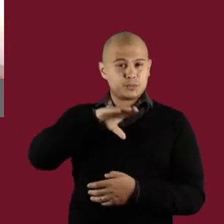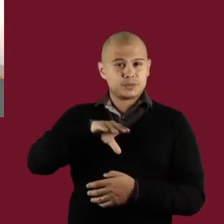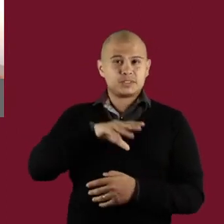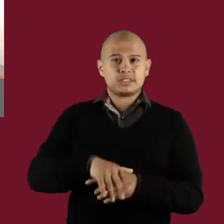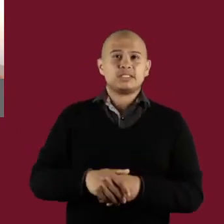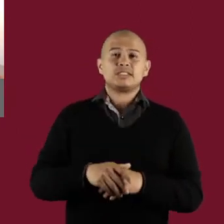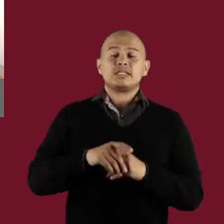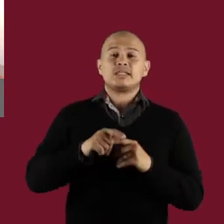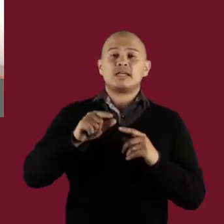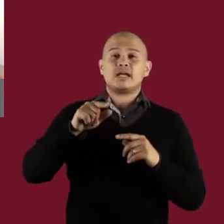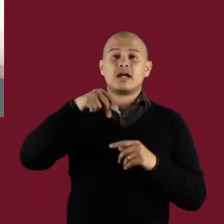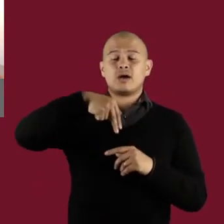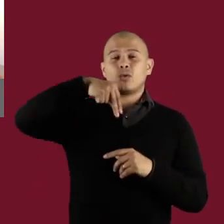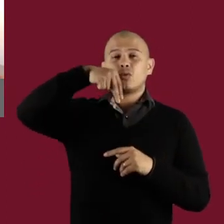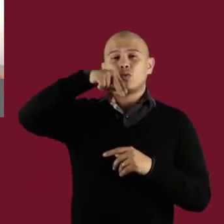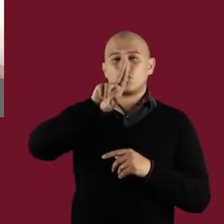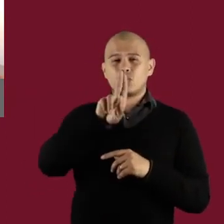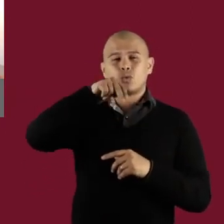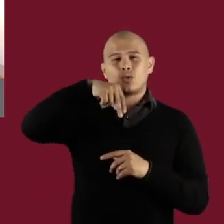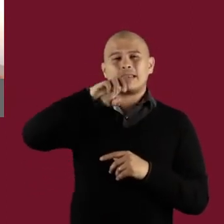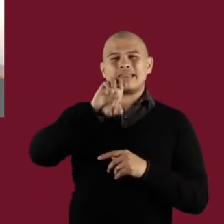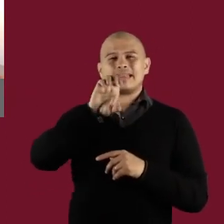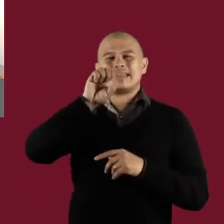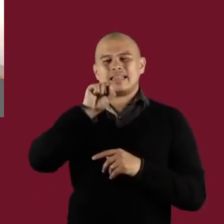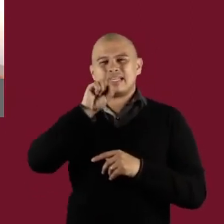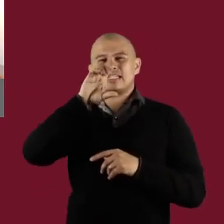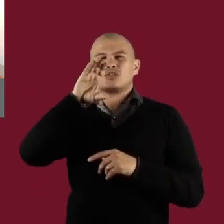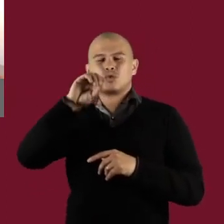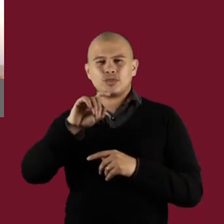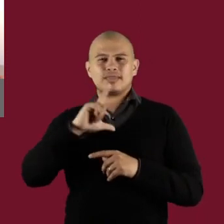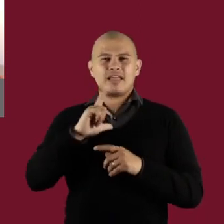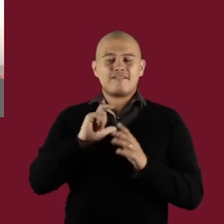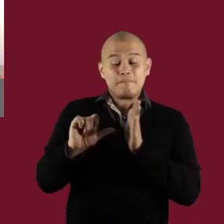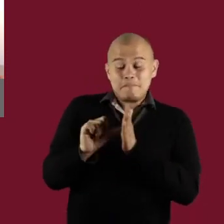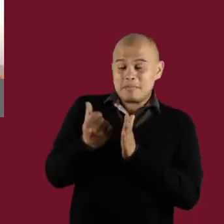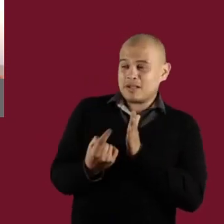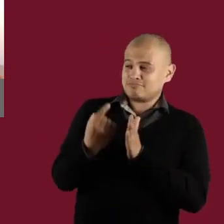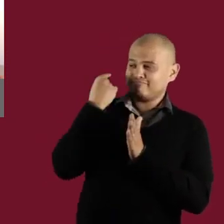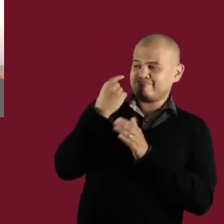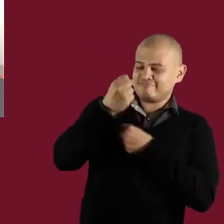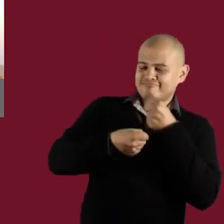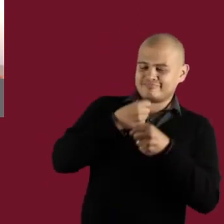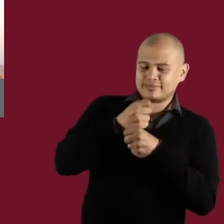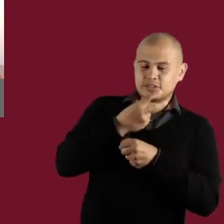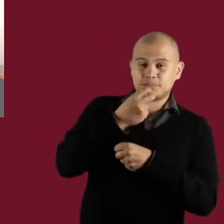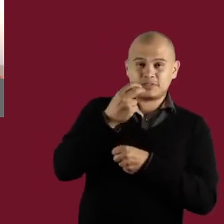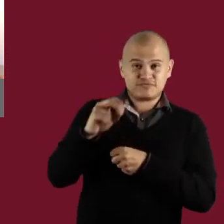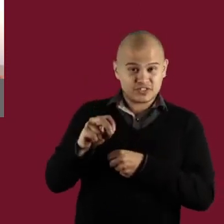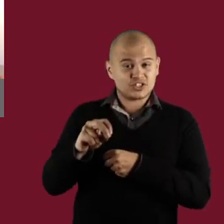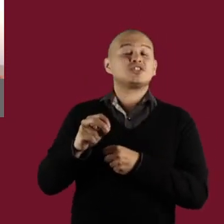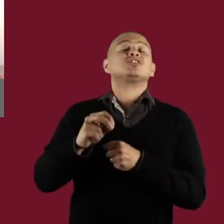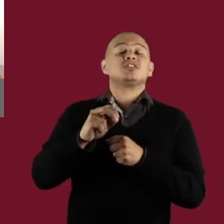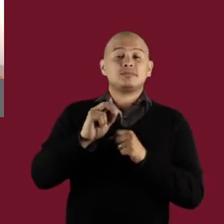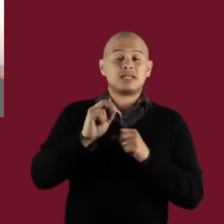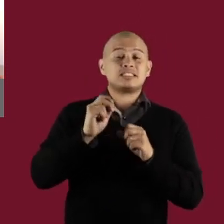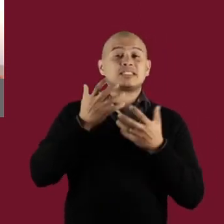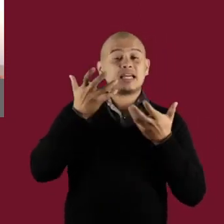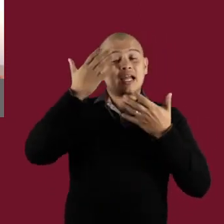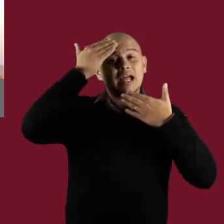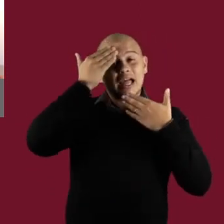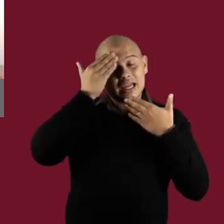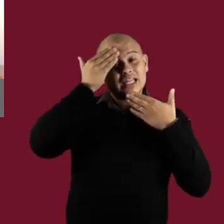essa data em primeiro dia, a primeira celebração foi em 2020. Mas também agradecer a você que nos acompanha, a você que